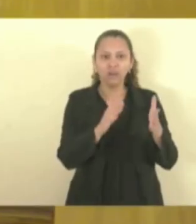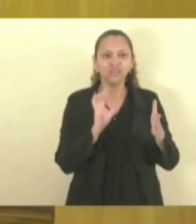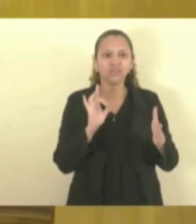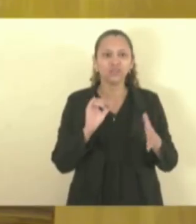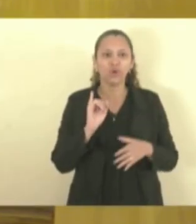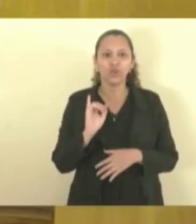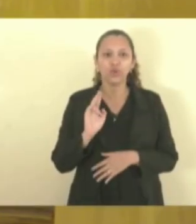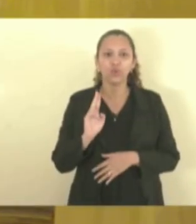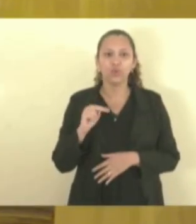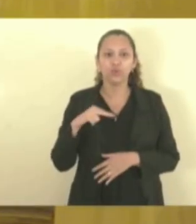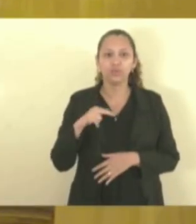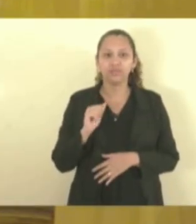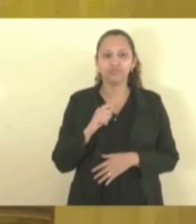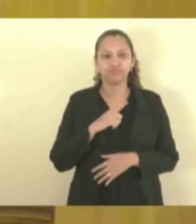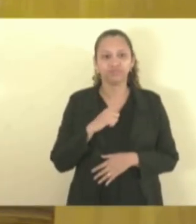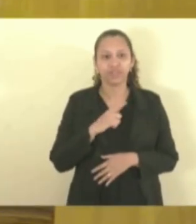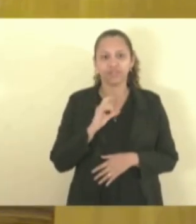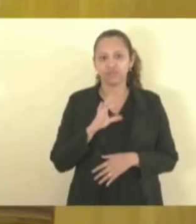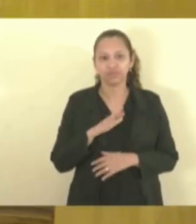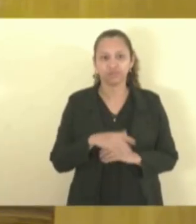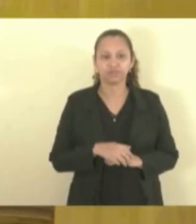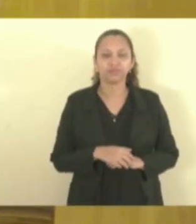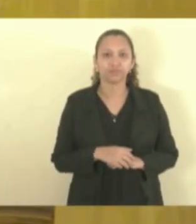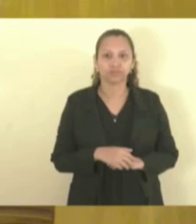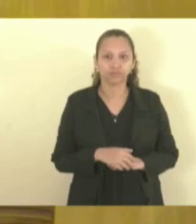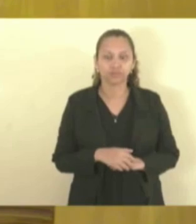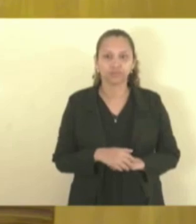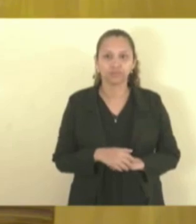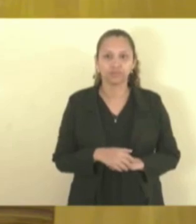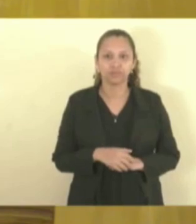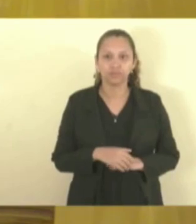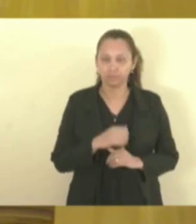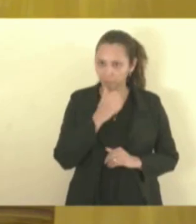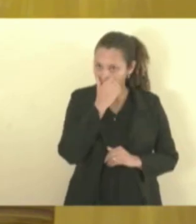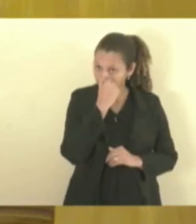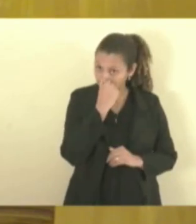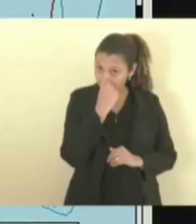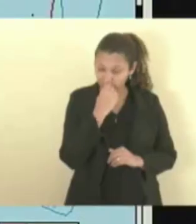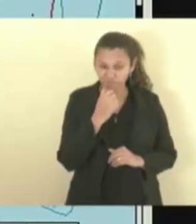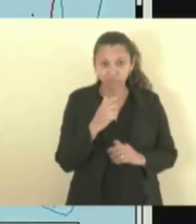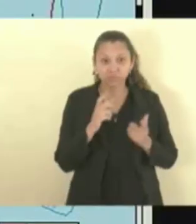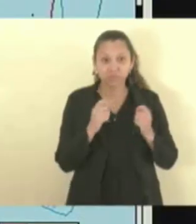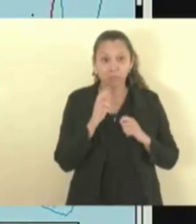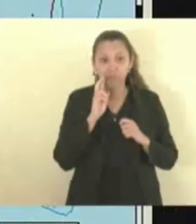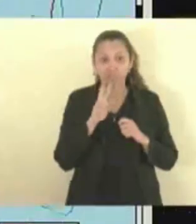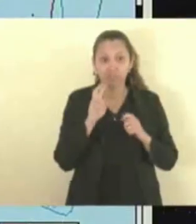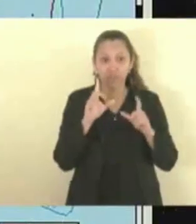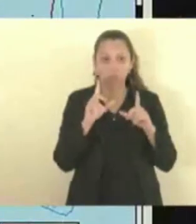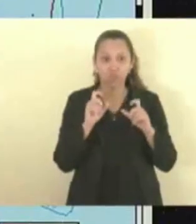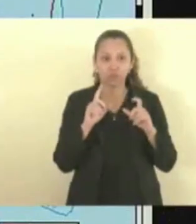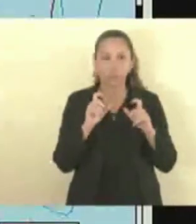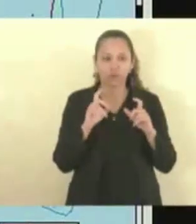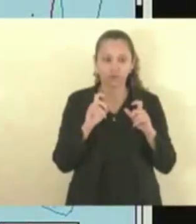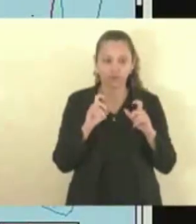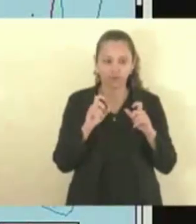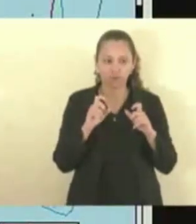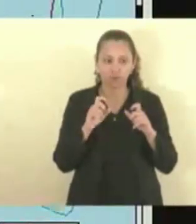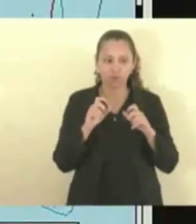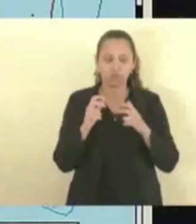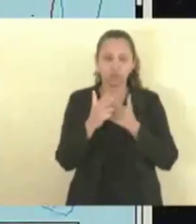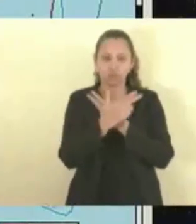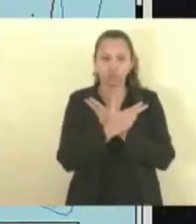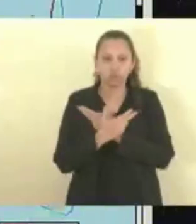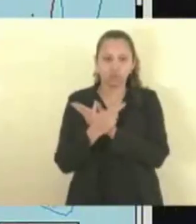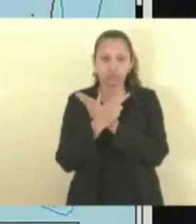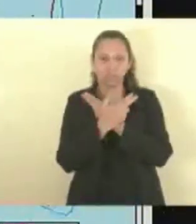que traz ali parte dessa água para a planície costeira, como a gente vê na fotografia, na verdade é uma imagem satélite, né? A gente vê aquela